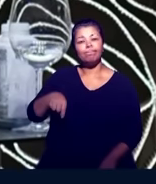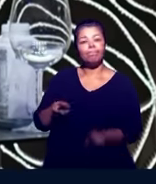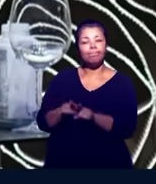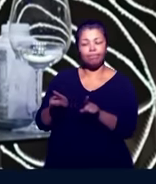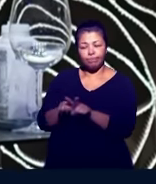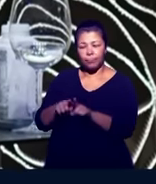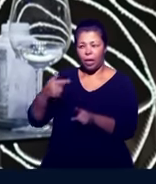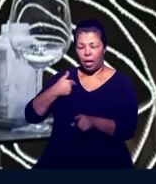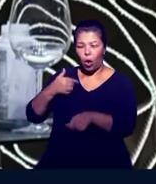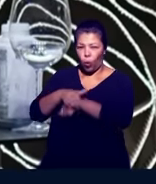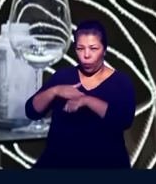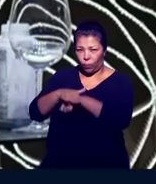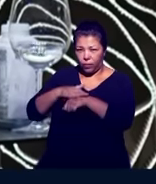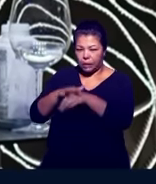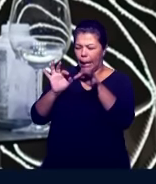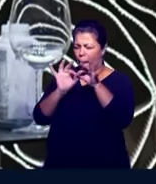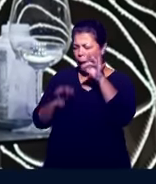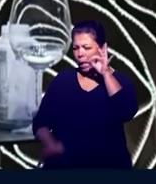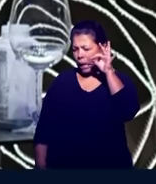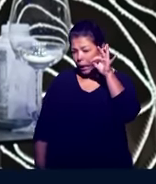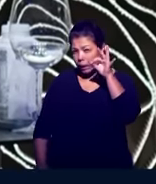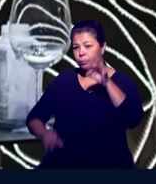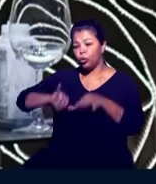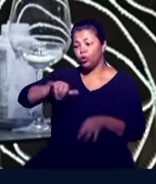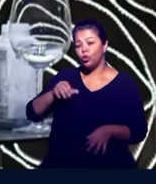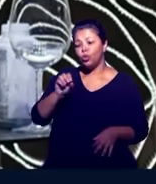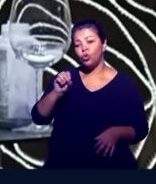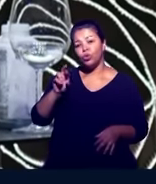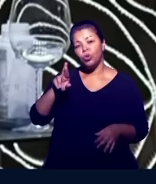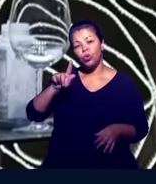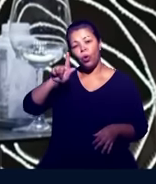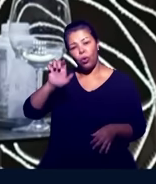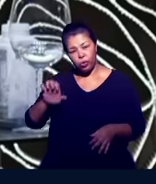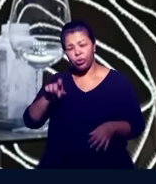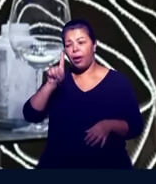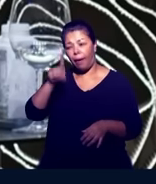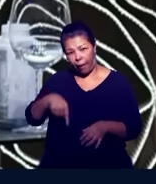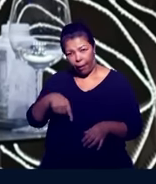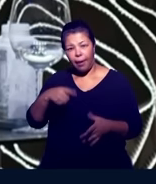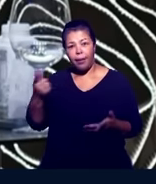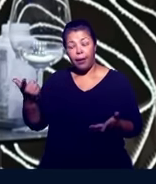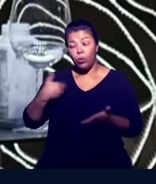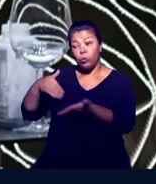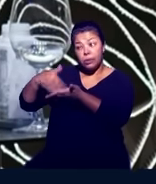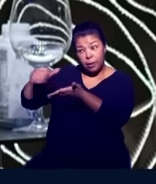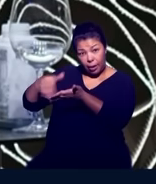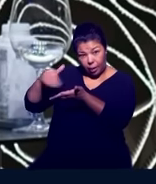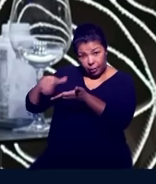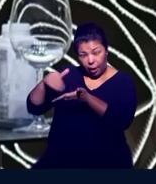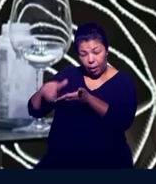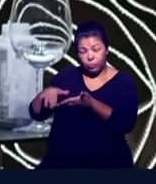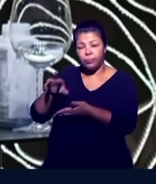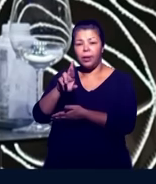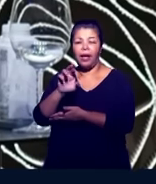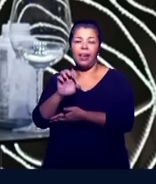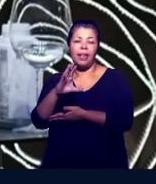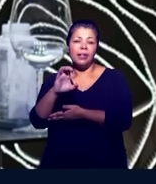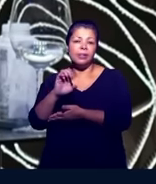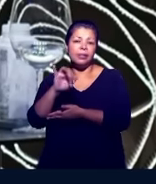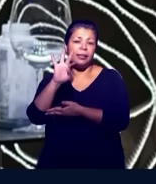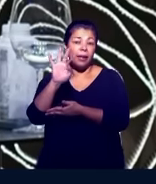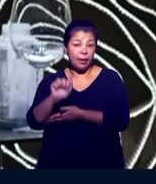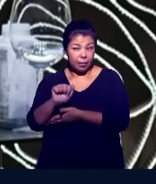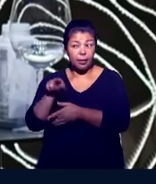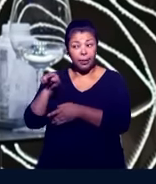conversei longamente com Jorge RX sobre isso que era o secretário da receita a época e não obstante o